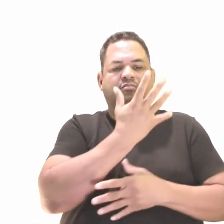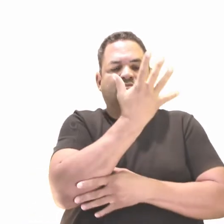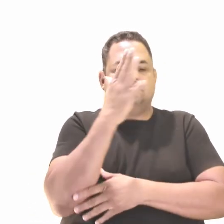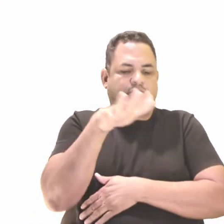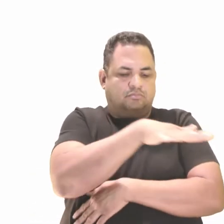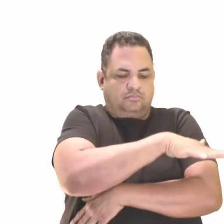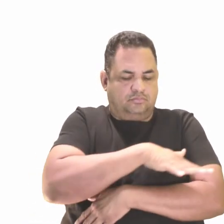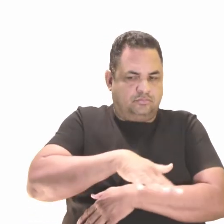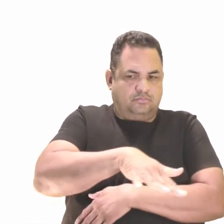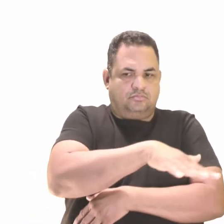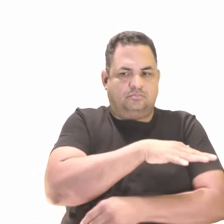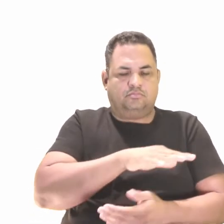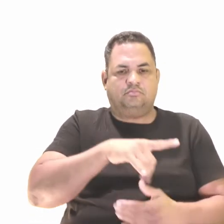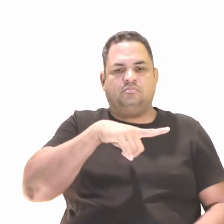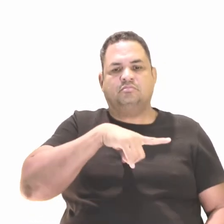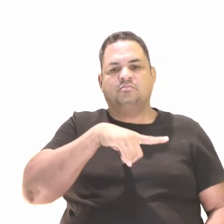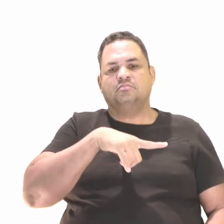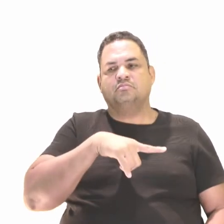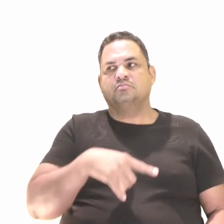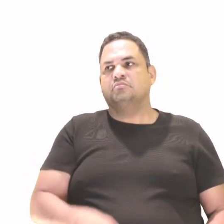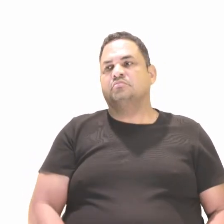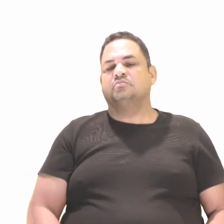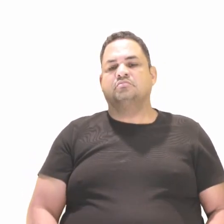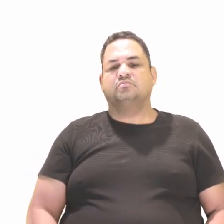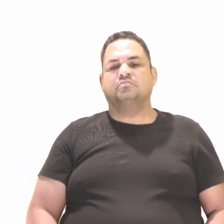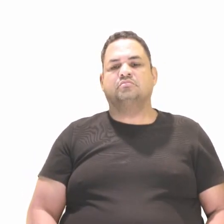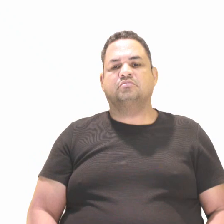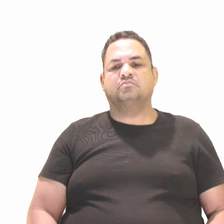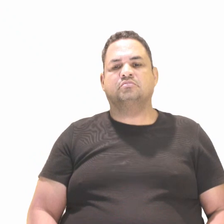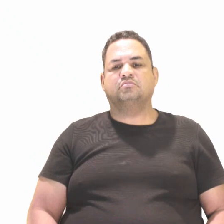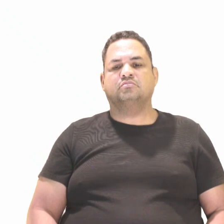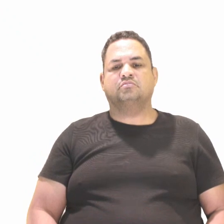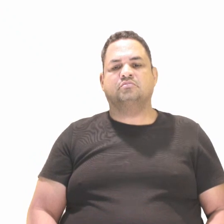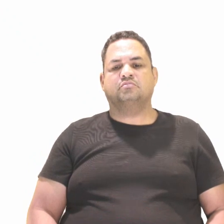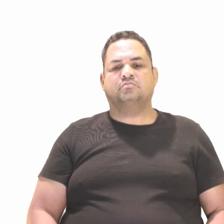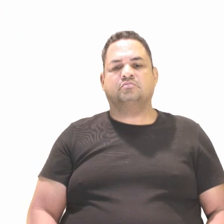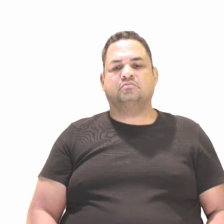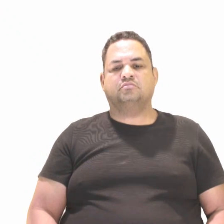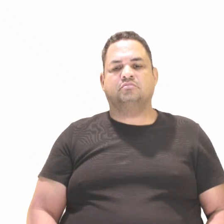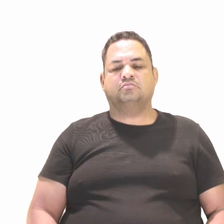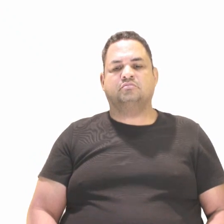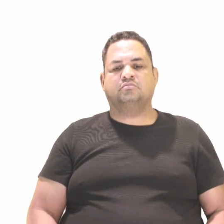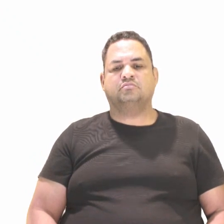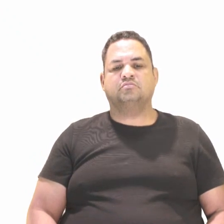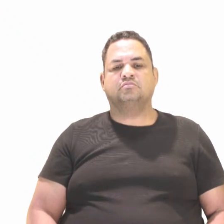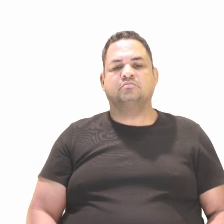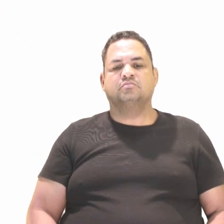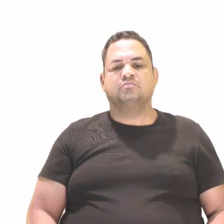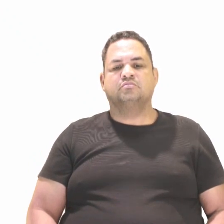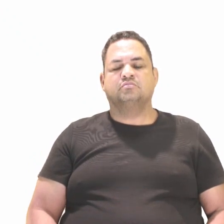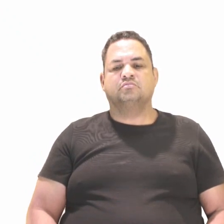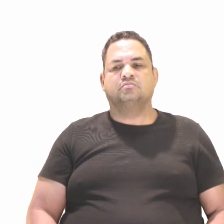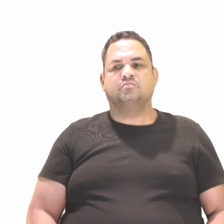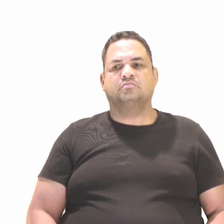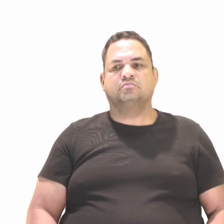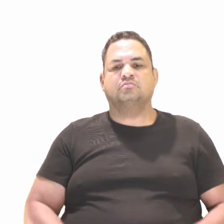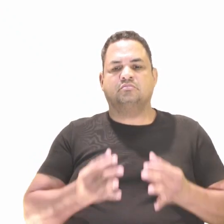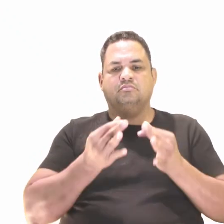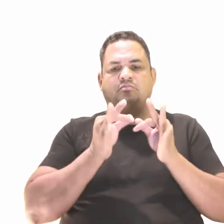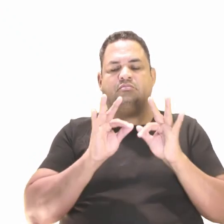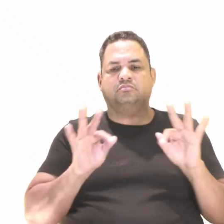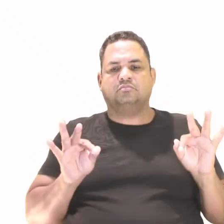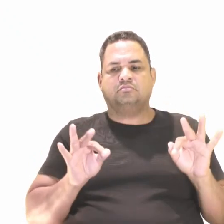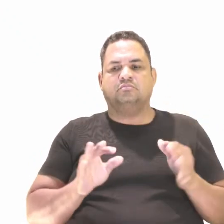muitas informações sobre o endereço. Então, essa aqui é false. Beleza? Bem